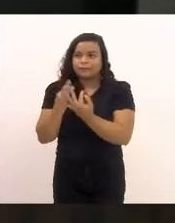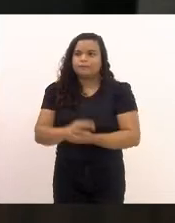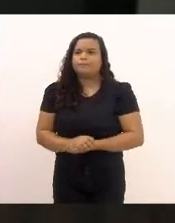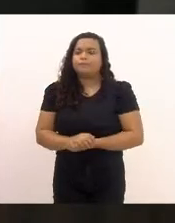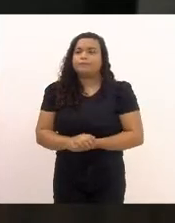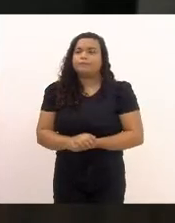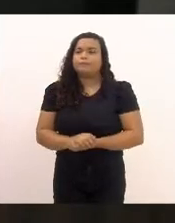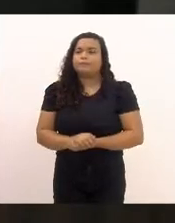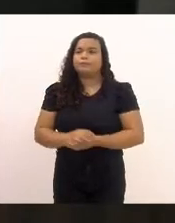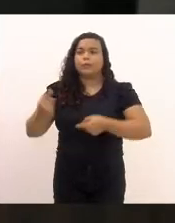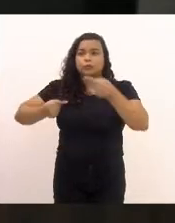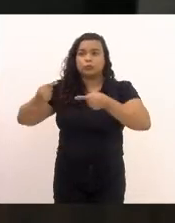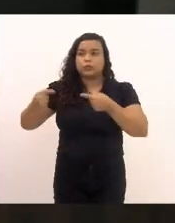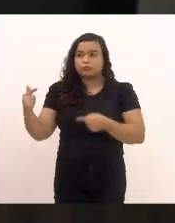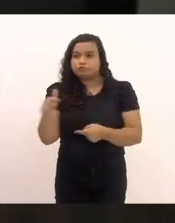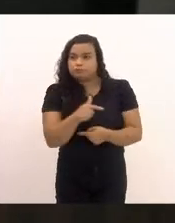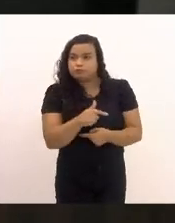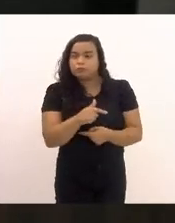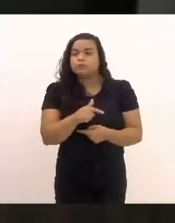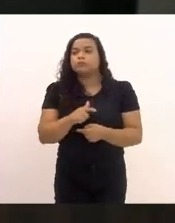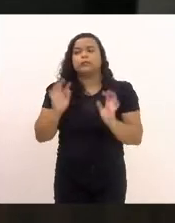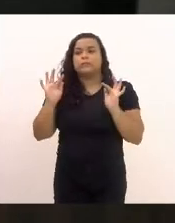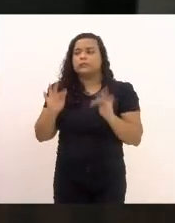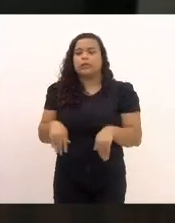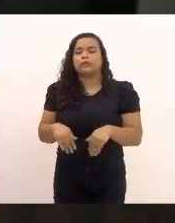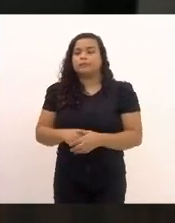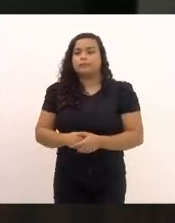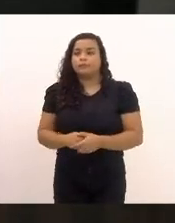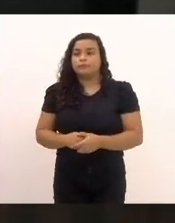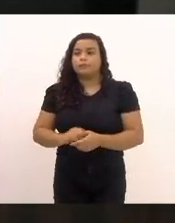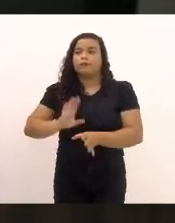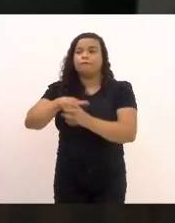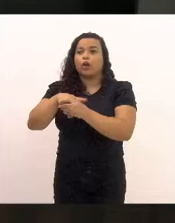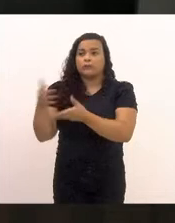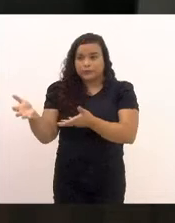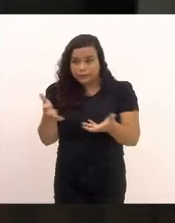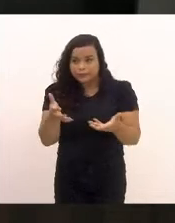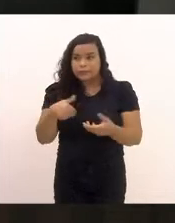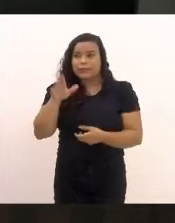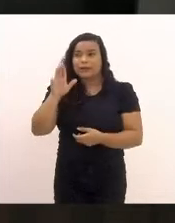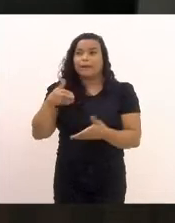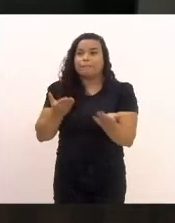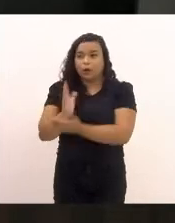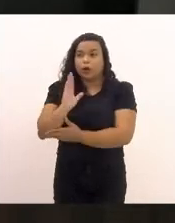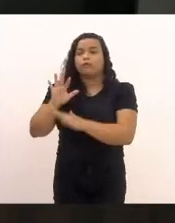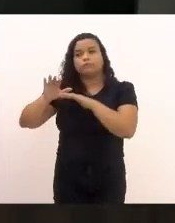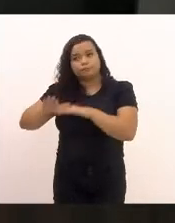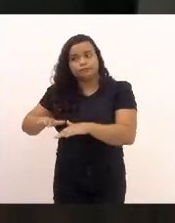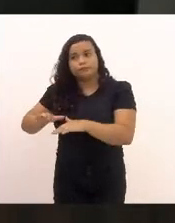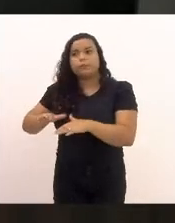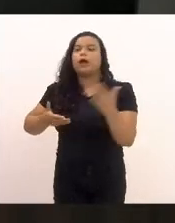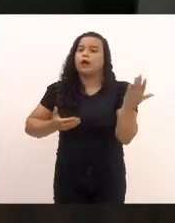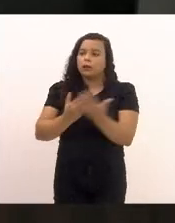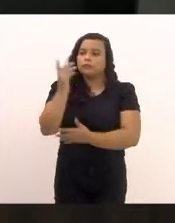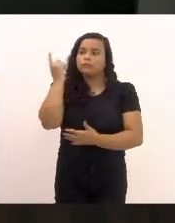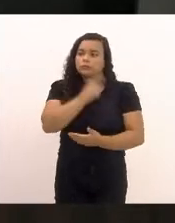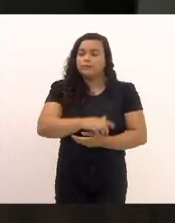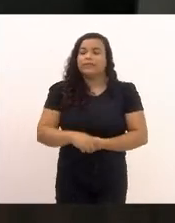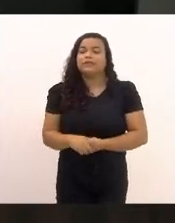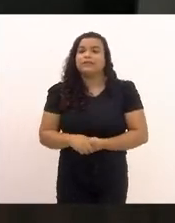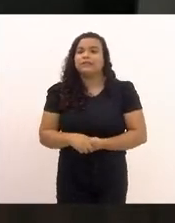Em discussão, não havendo quem queira discutir, encerrada a discussão. Em votação, os senhores que aprovam, permaneçam como estão. Aprovado,